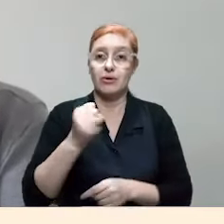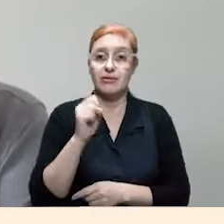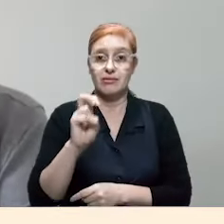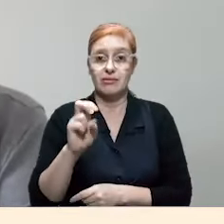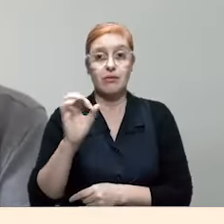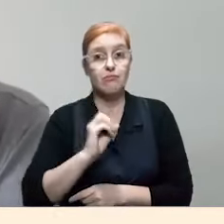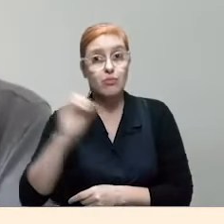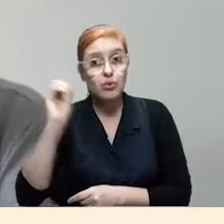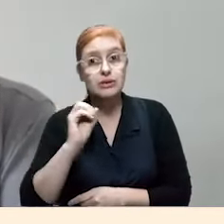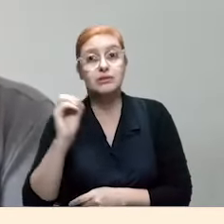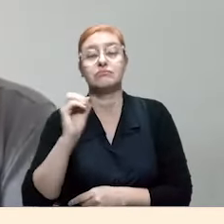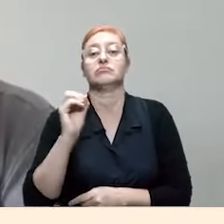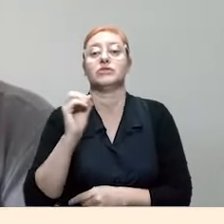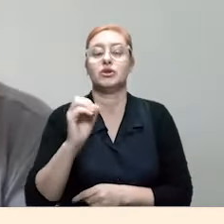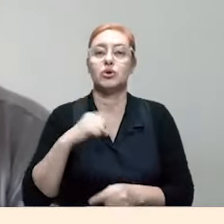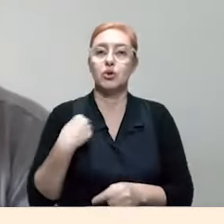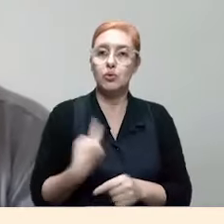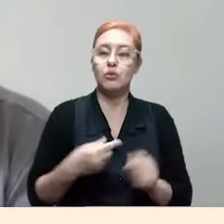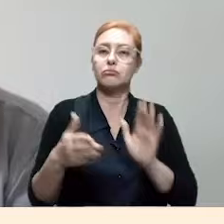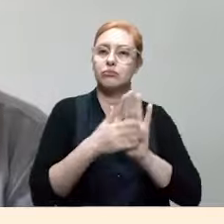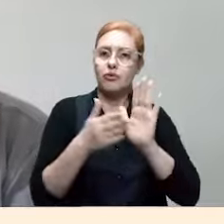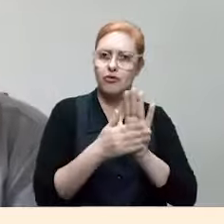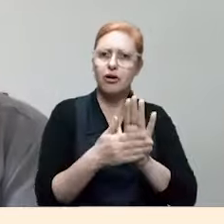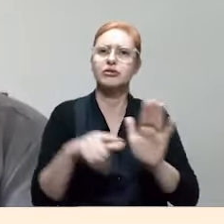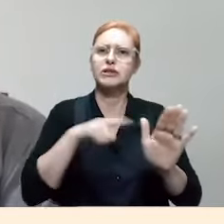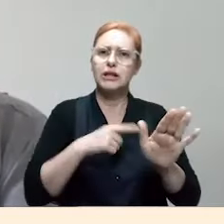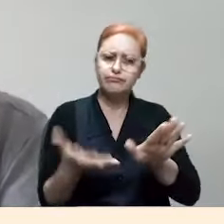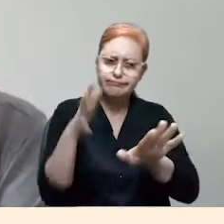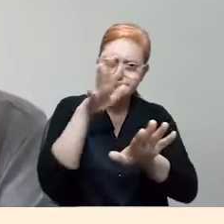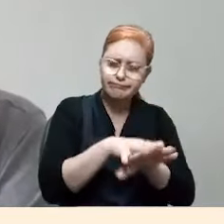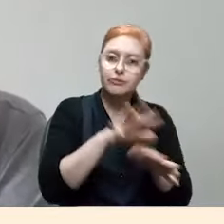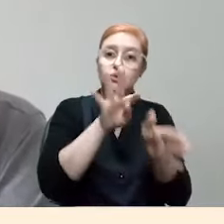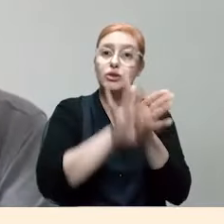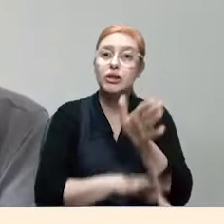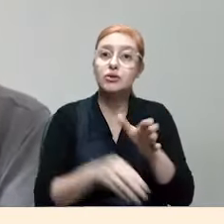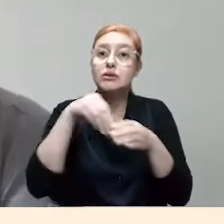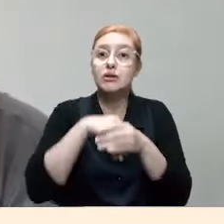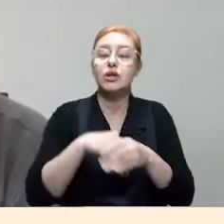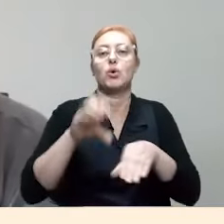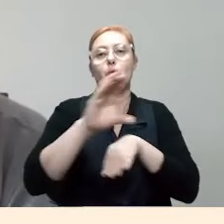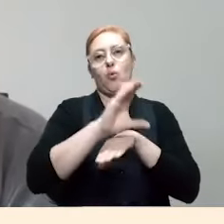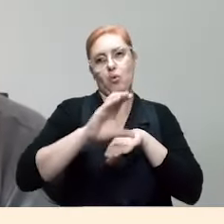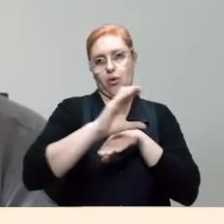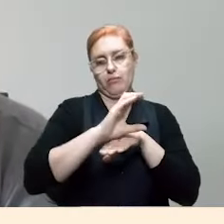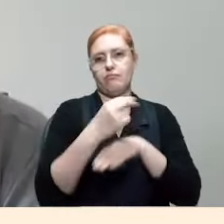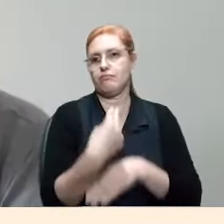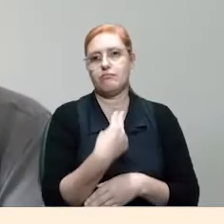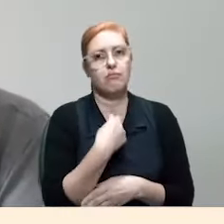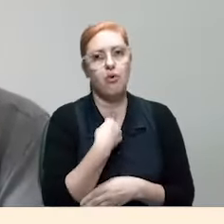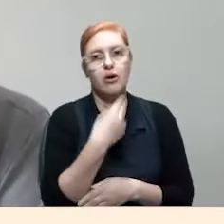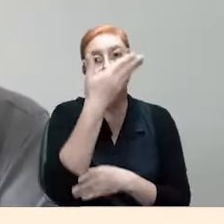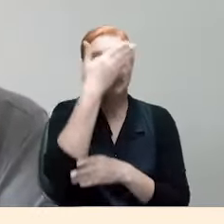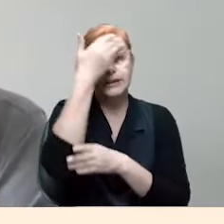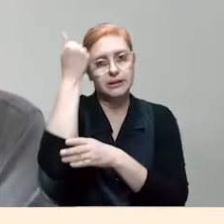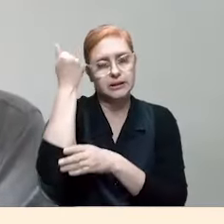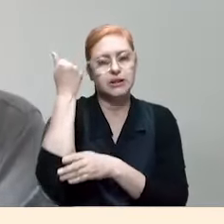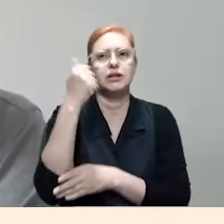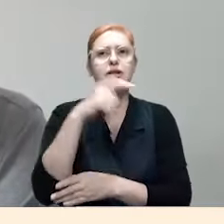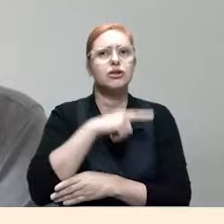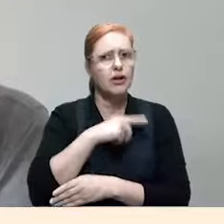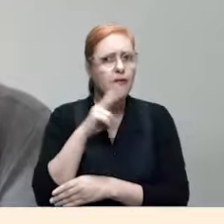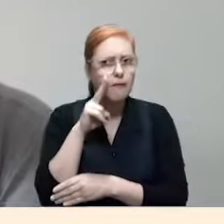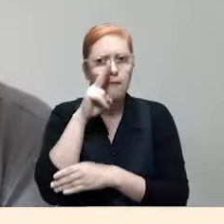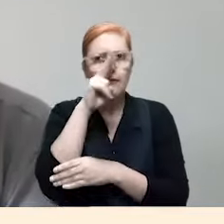desse processo, quando 85% das nossas propostas foram incluídas no texto